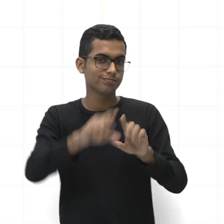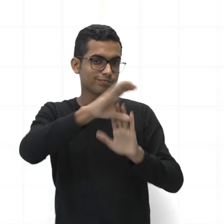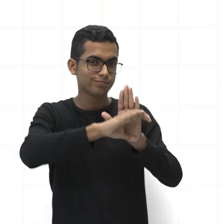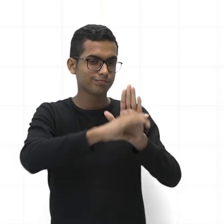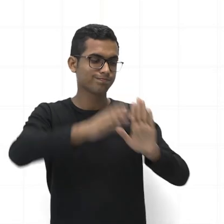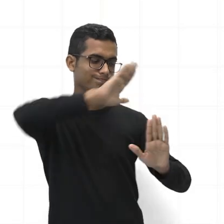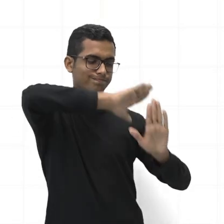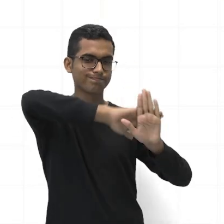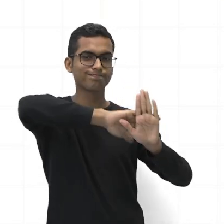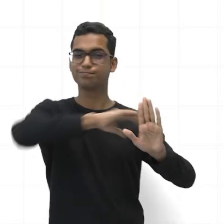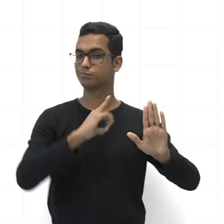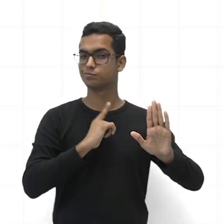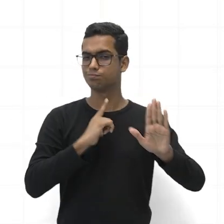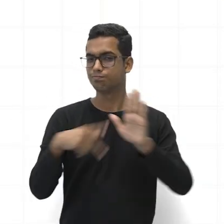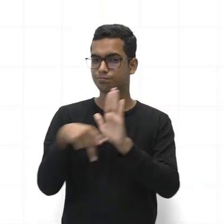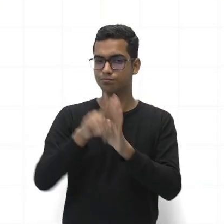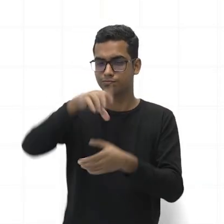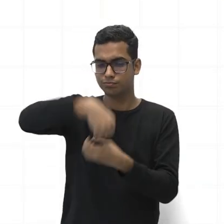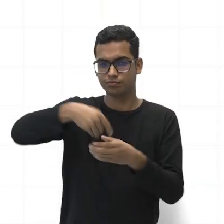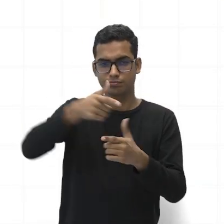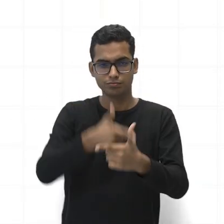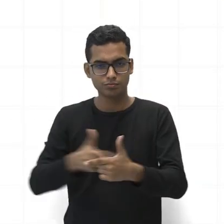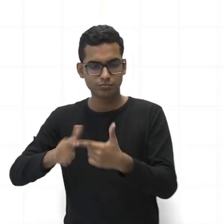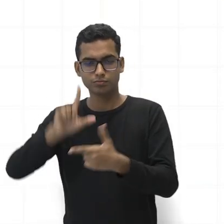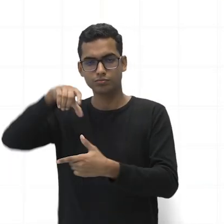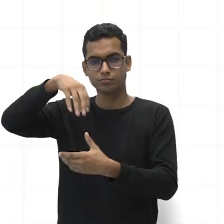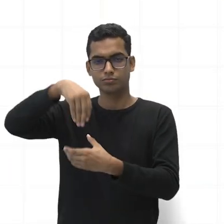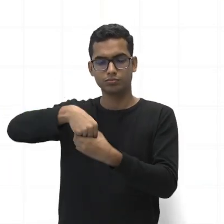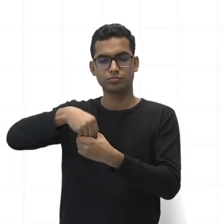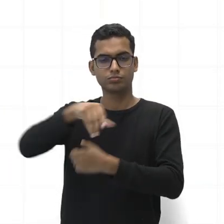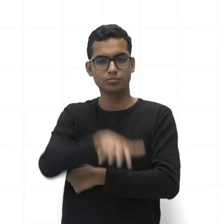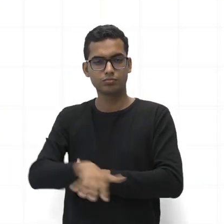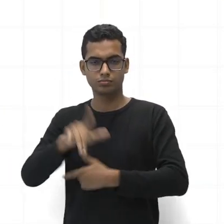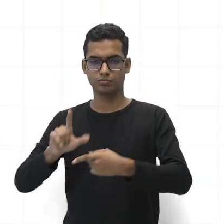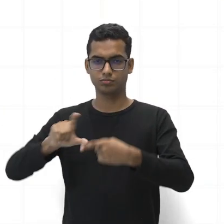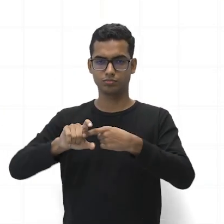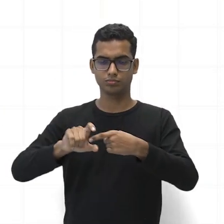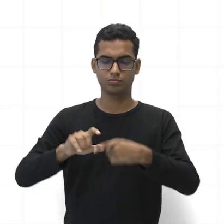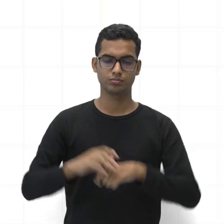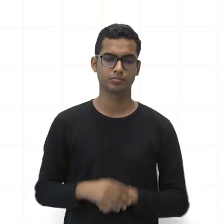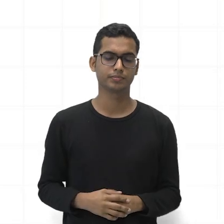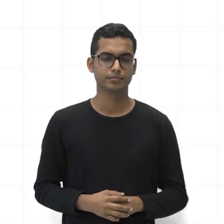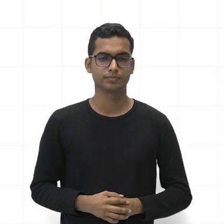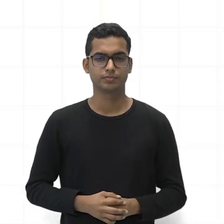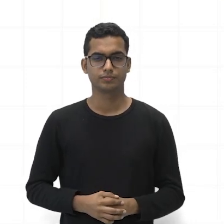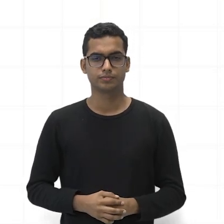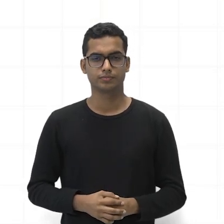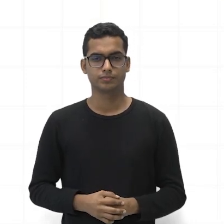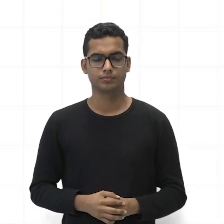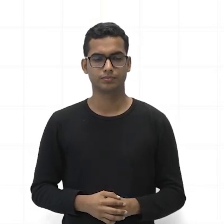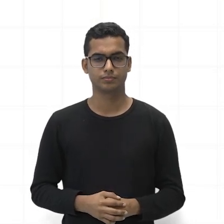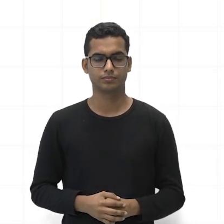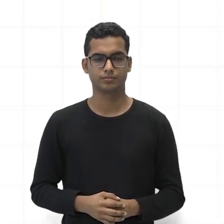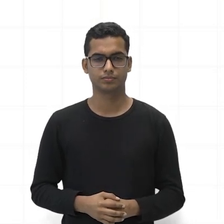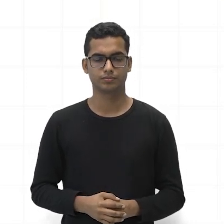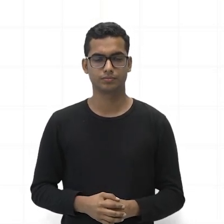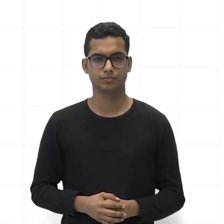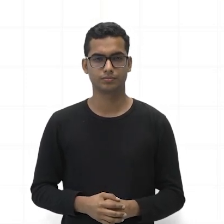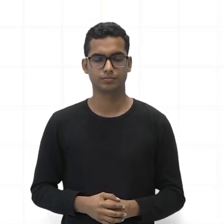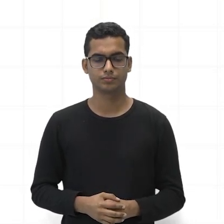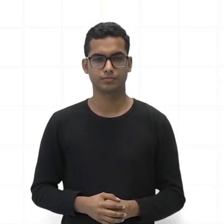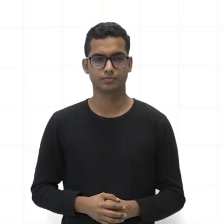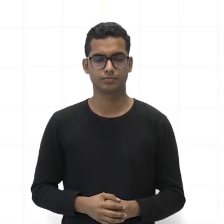trás, né, de uma divisão entre frações. Então, olha só, para início de conversa aqui